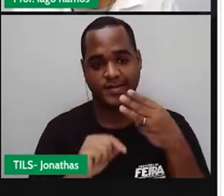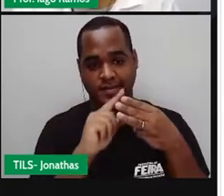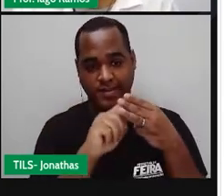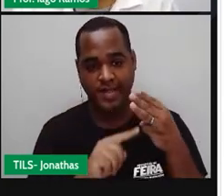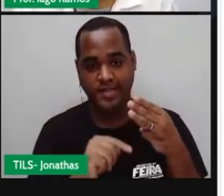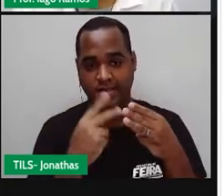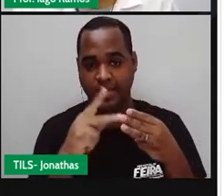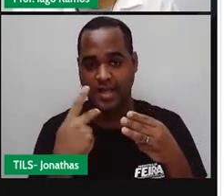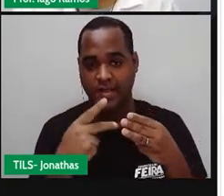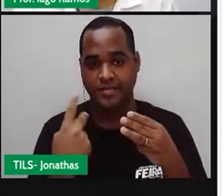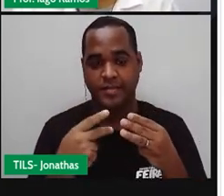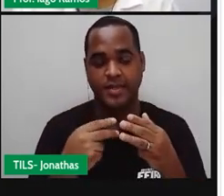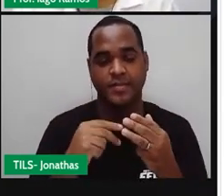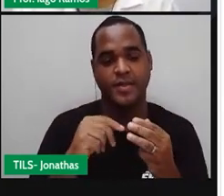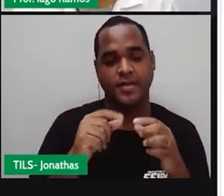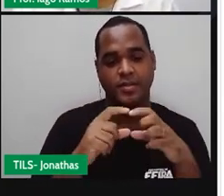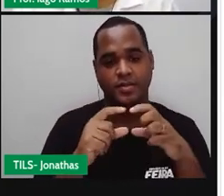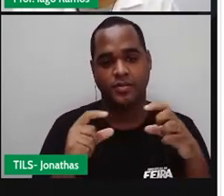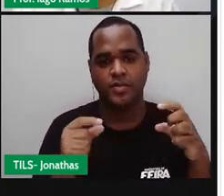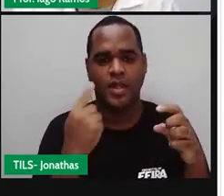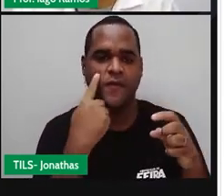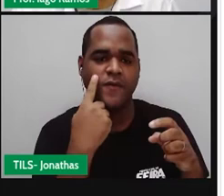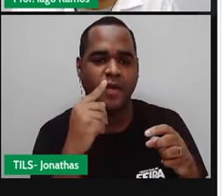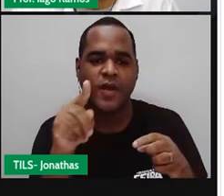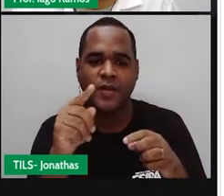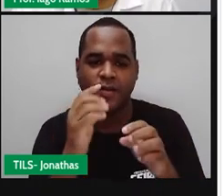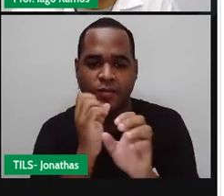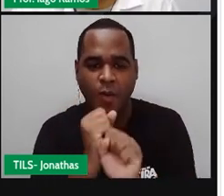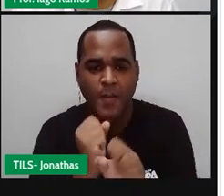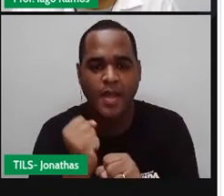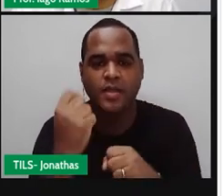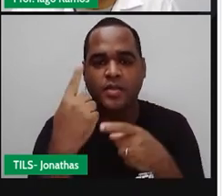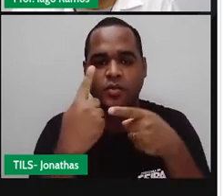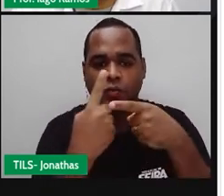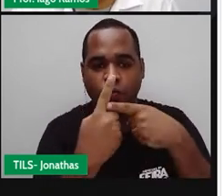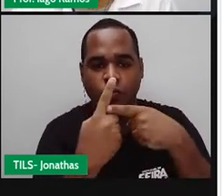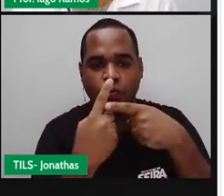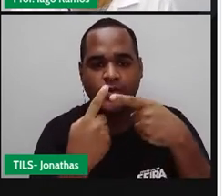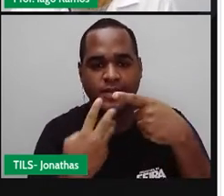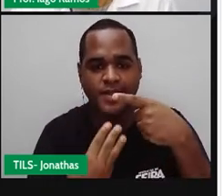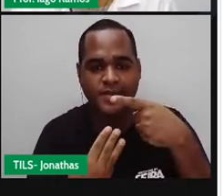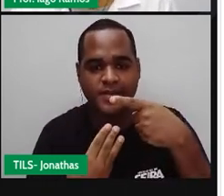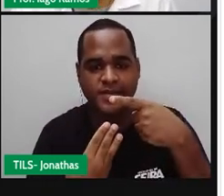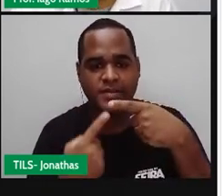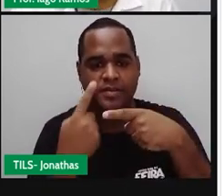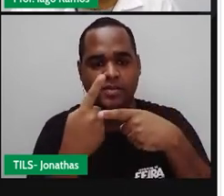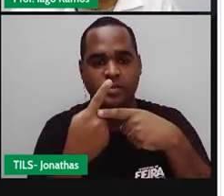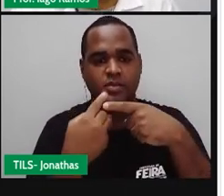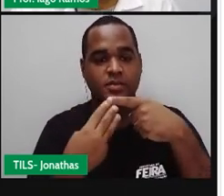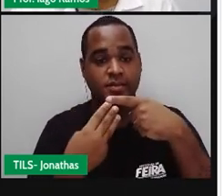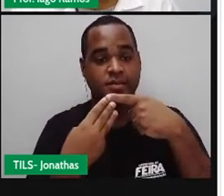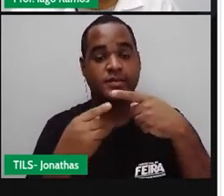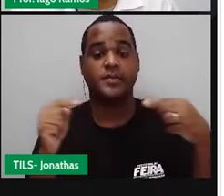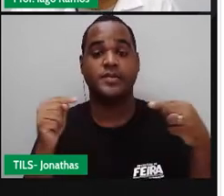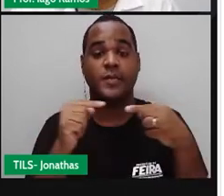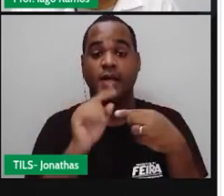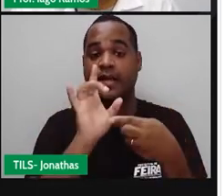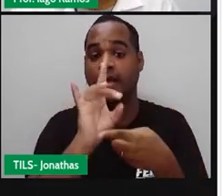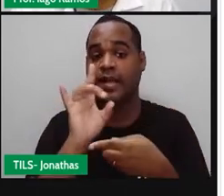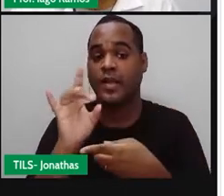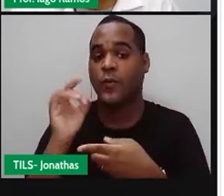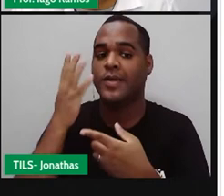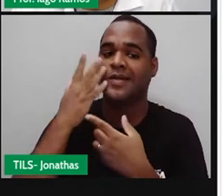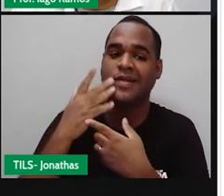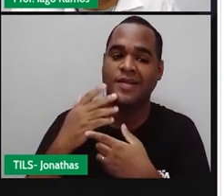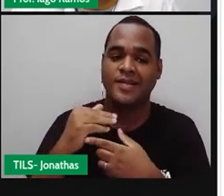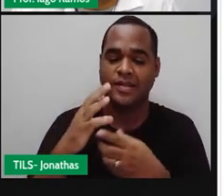pedaços o olhando aqui para a fração desses três pedaços a cada criança